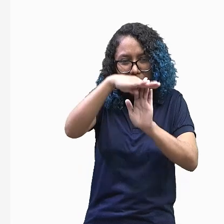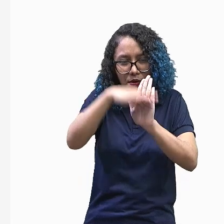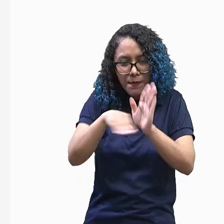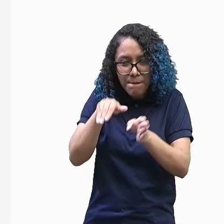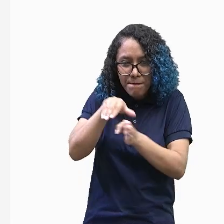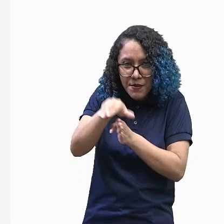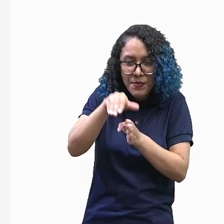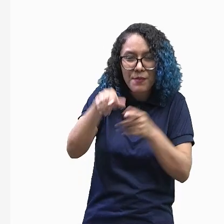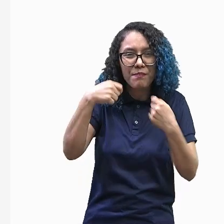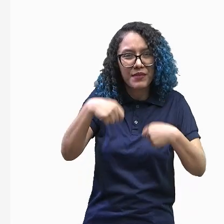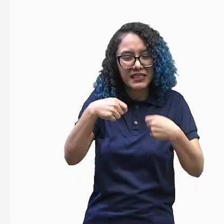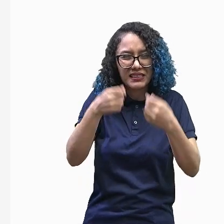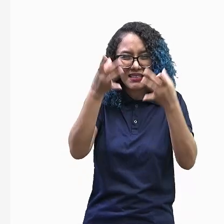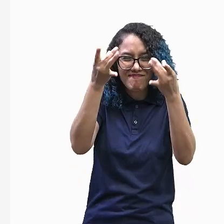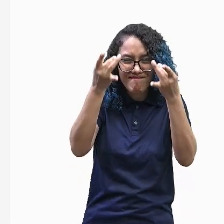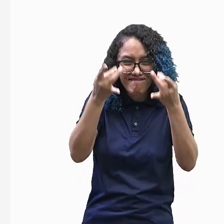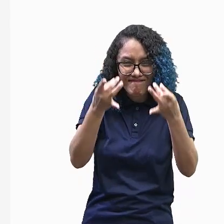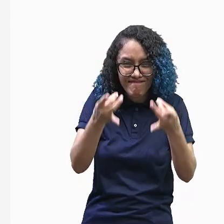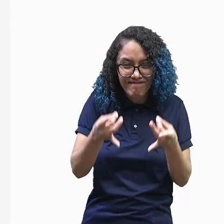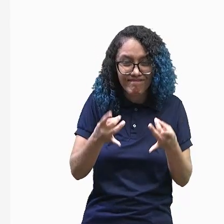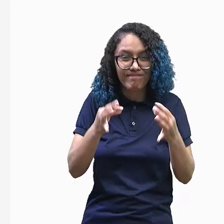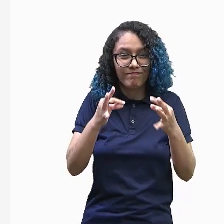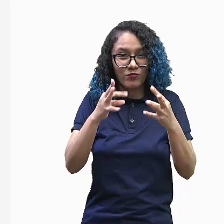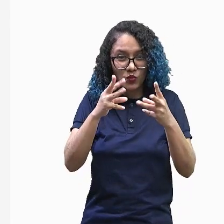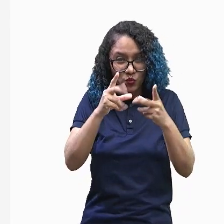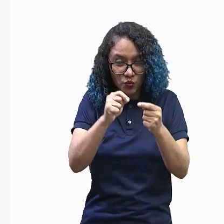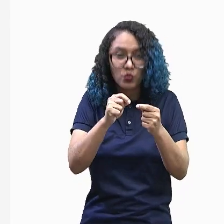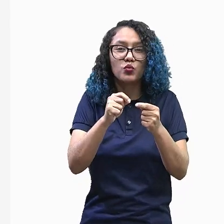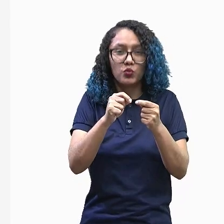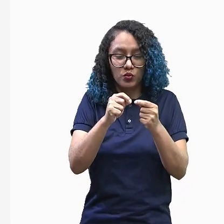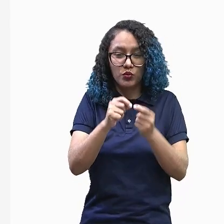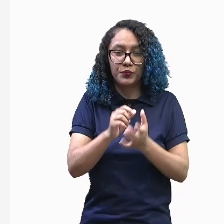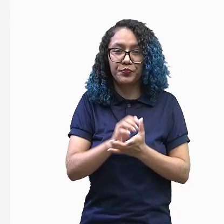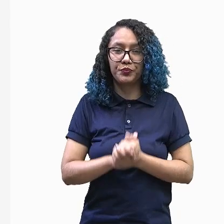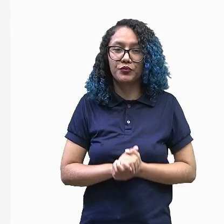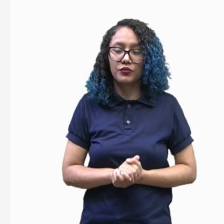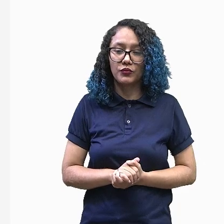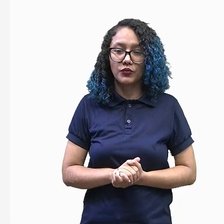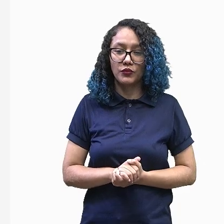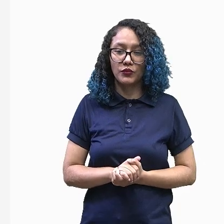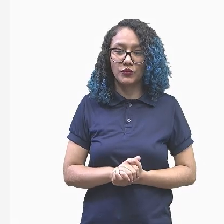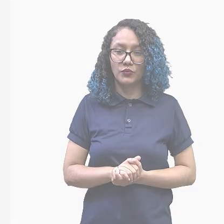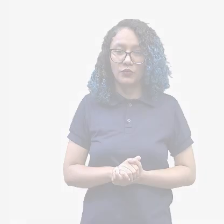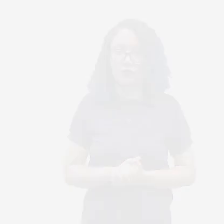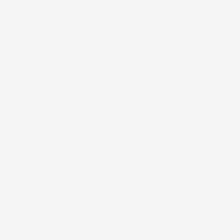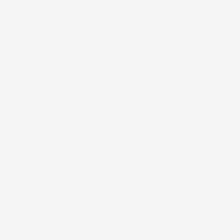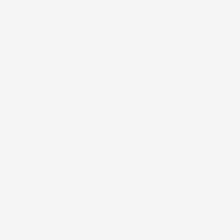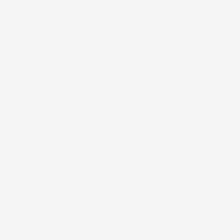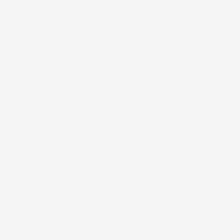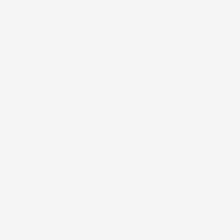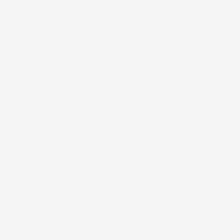que descrever minuciosamente com as palavras, né, de forma clara e objetiva, para que não